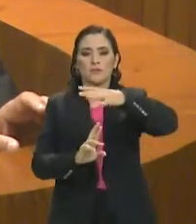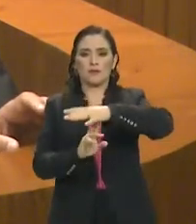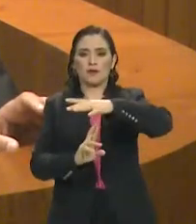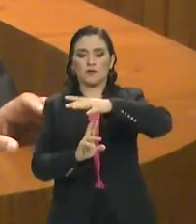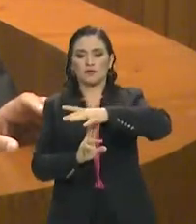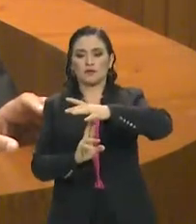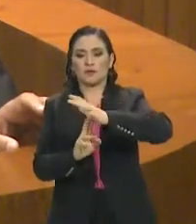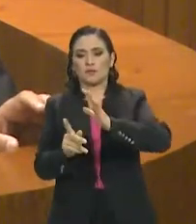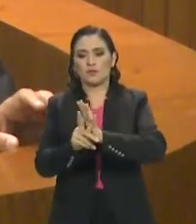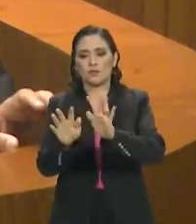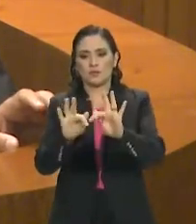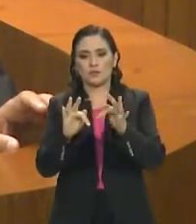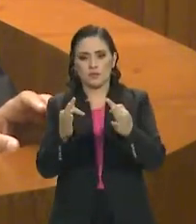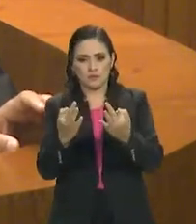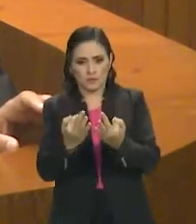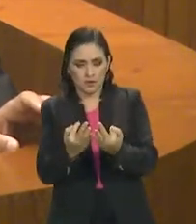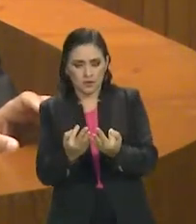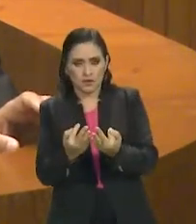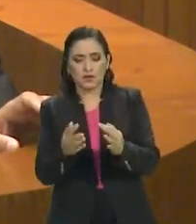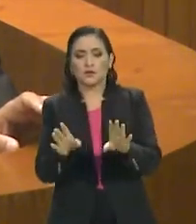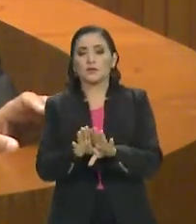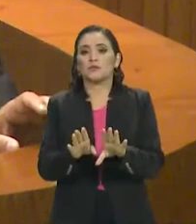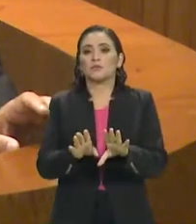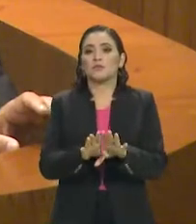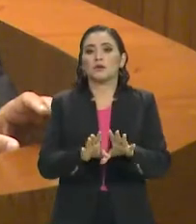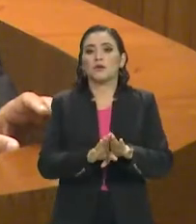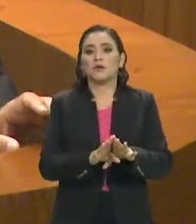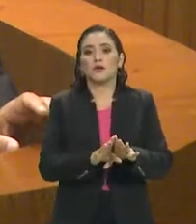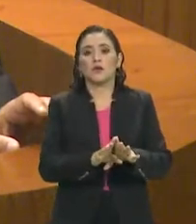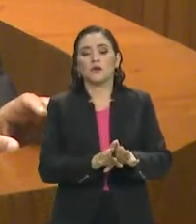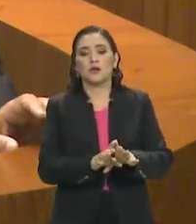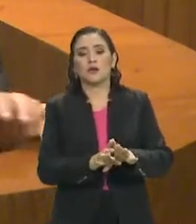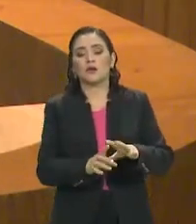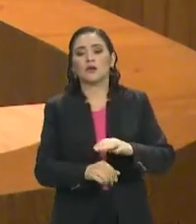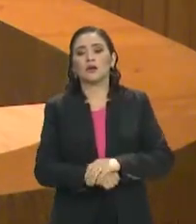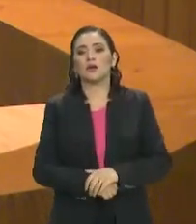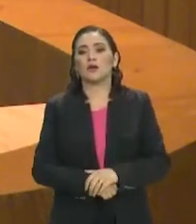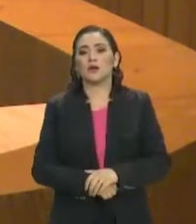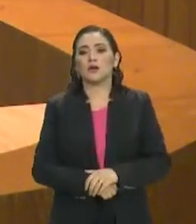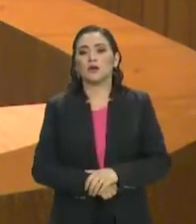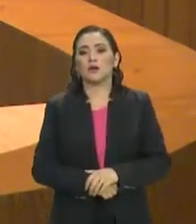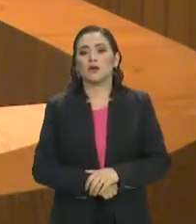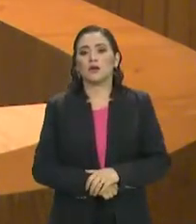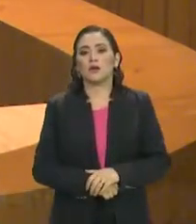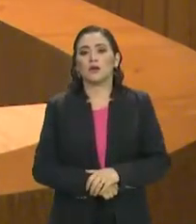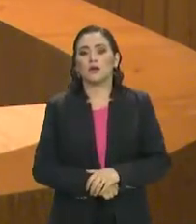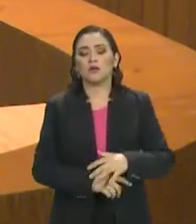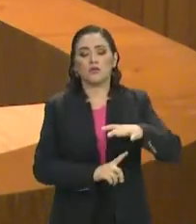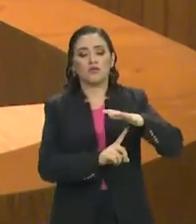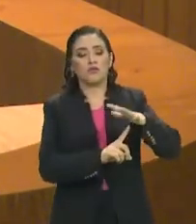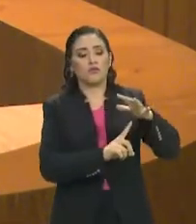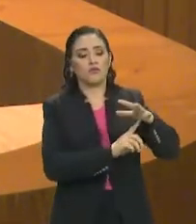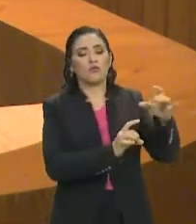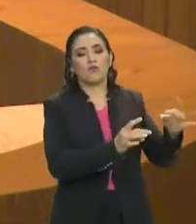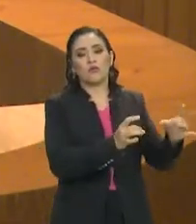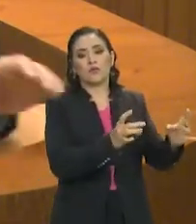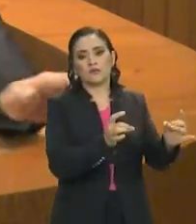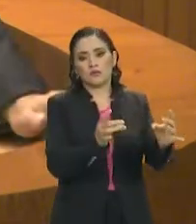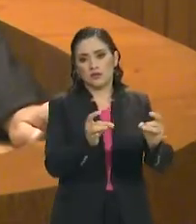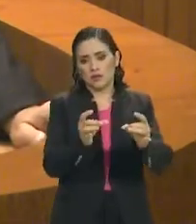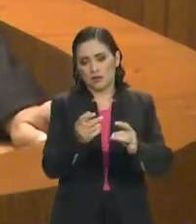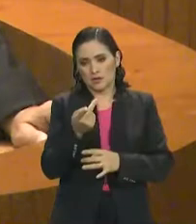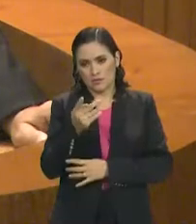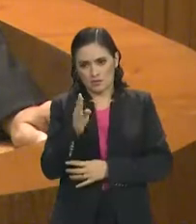foi entregue o mercado público, que era uma emenda minha, que já há vários anos teve problemas,